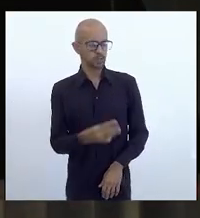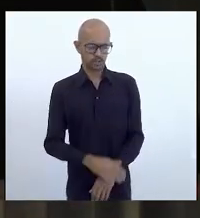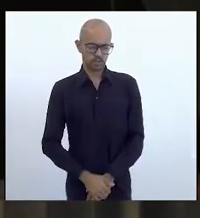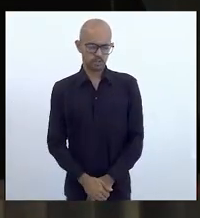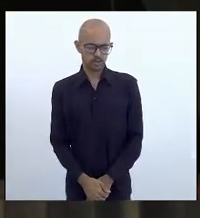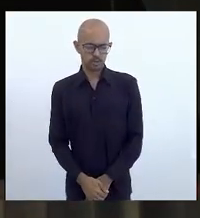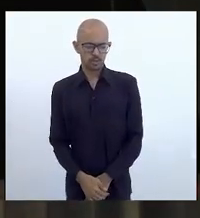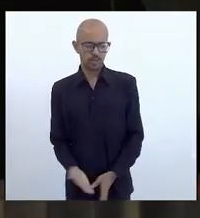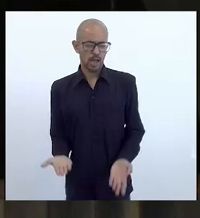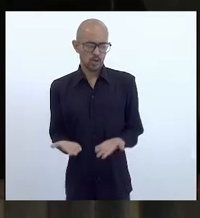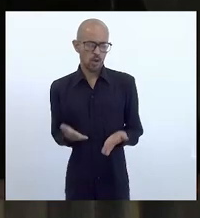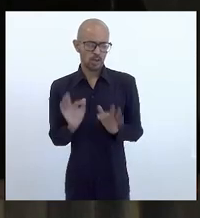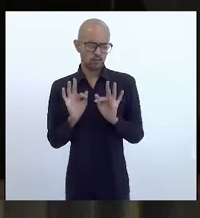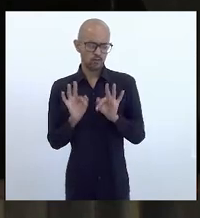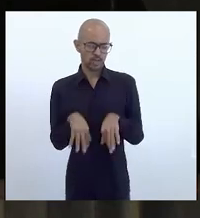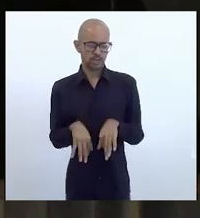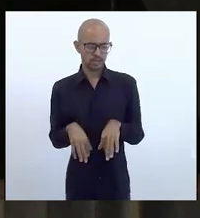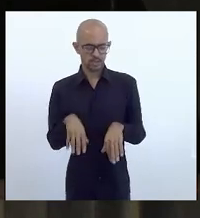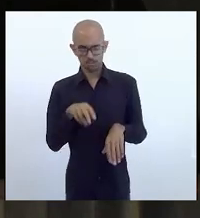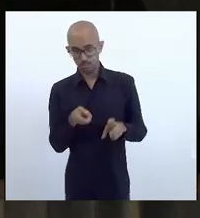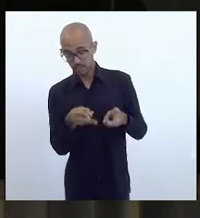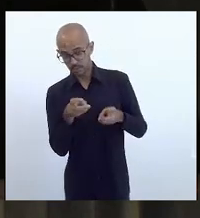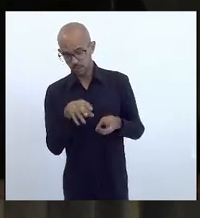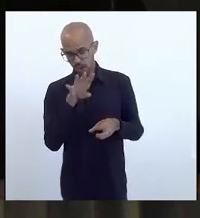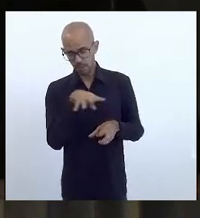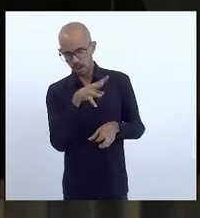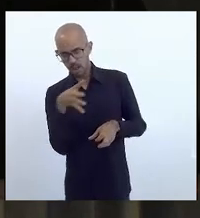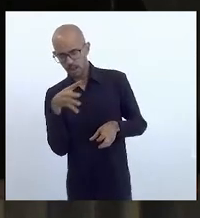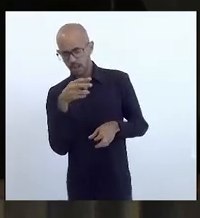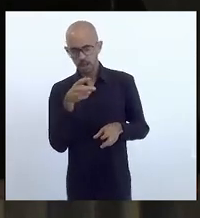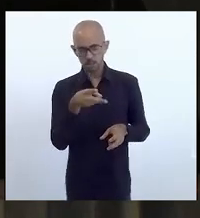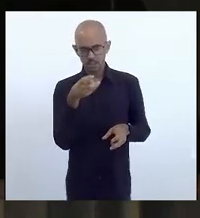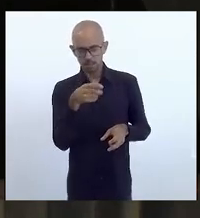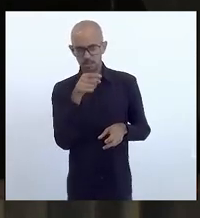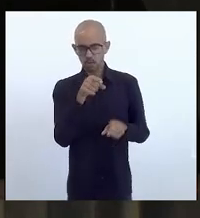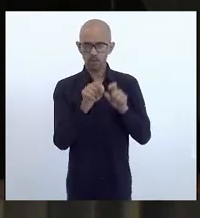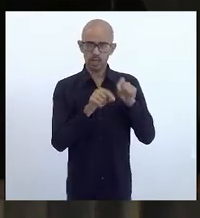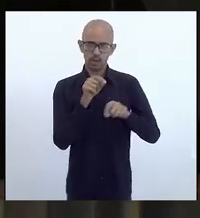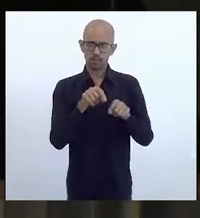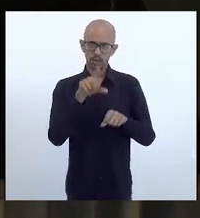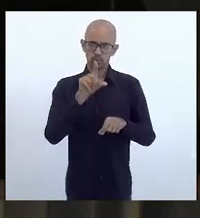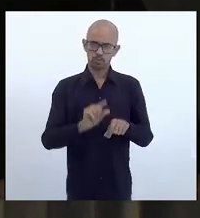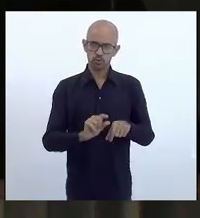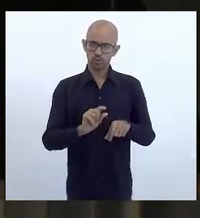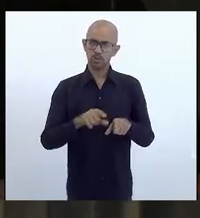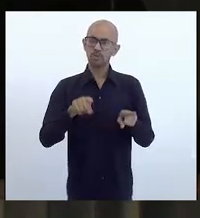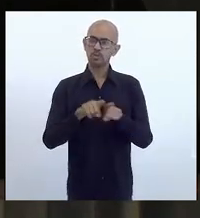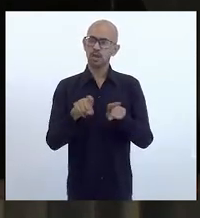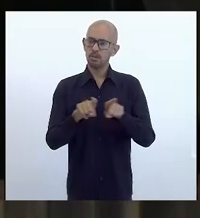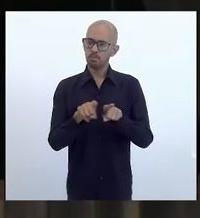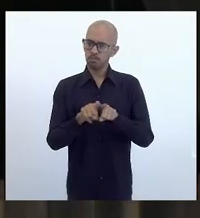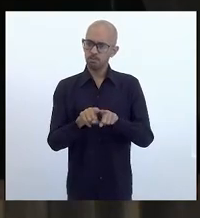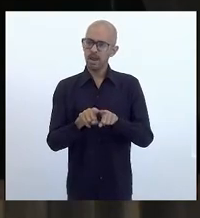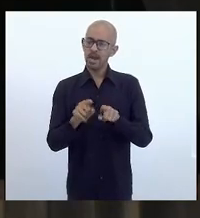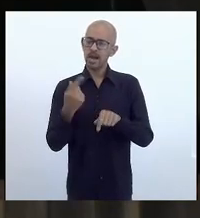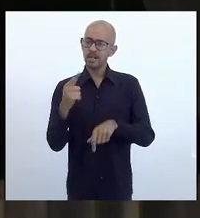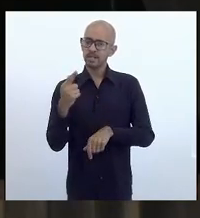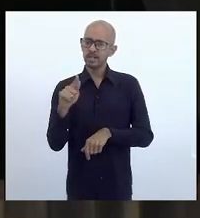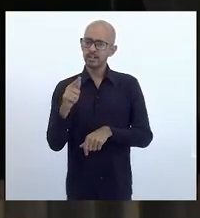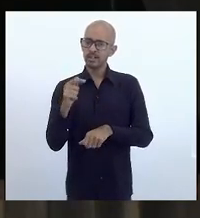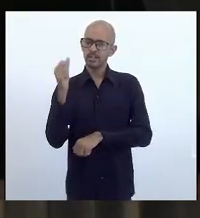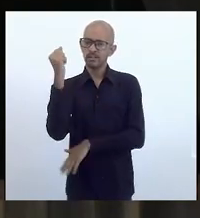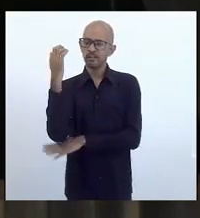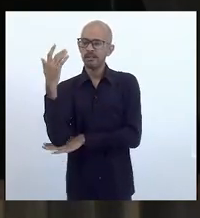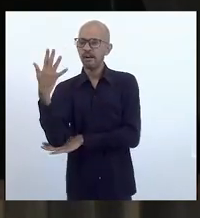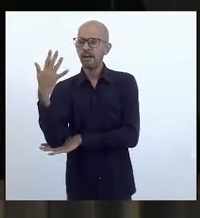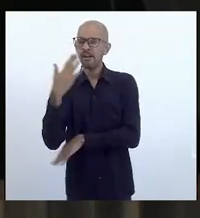eu olhando aí a tabela, eu verifiquei uma redução na gestão ambiental. E